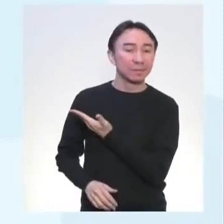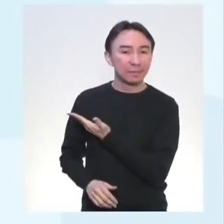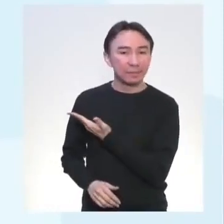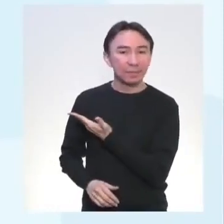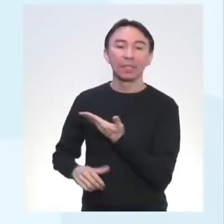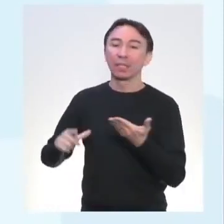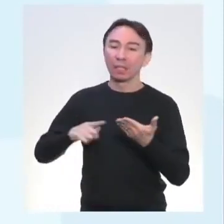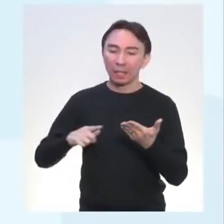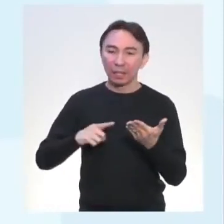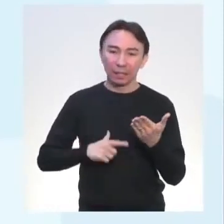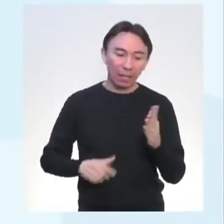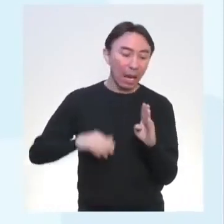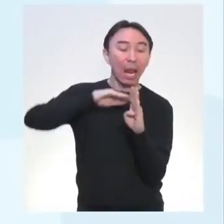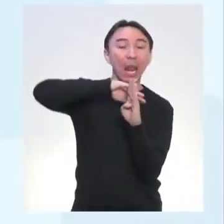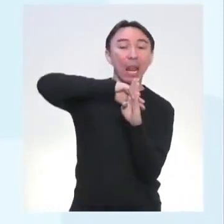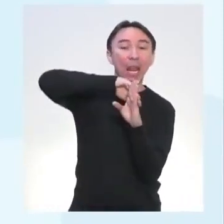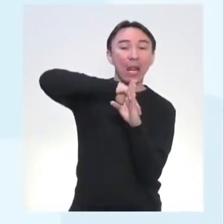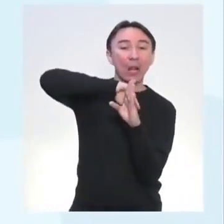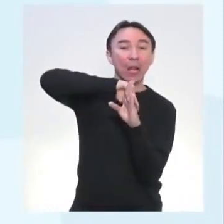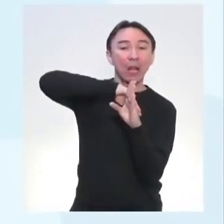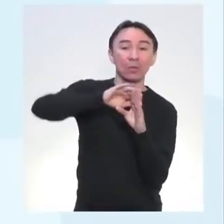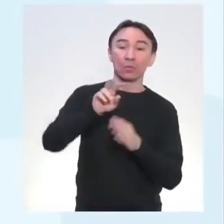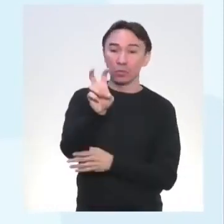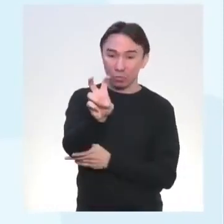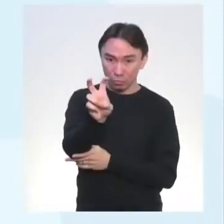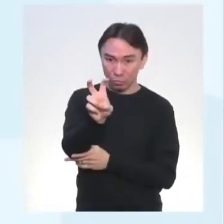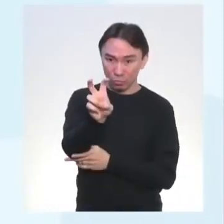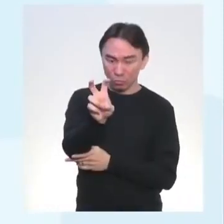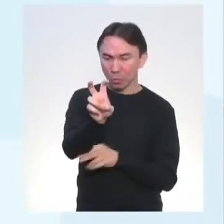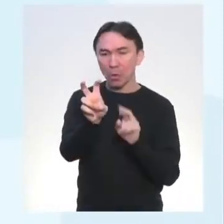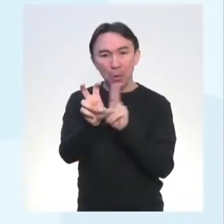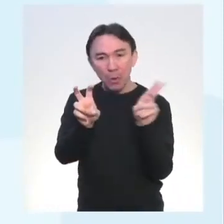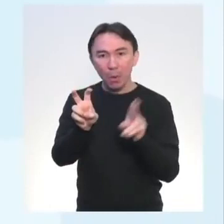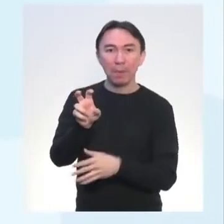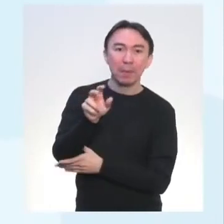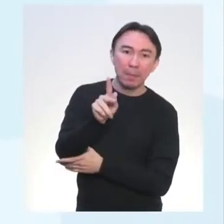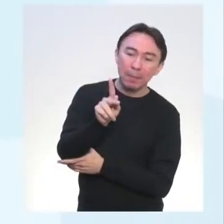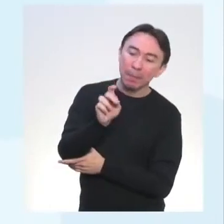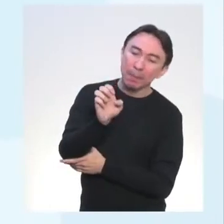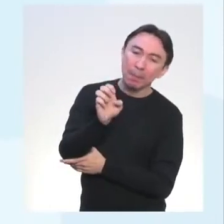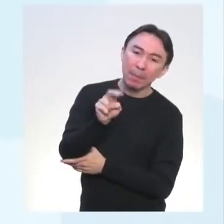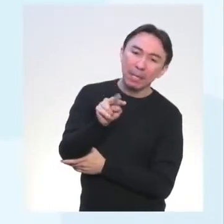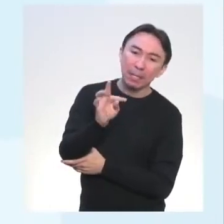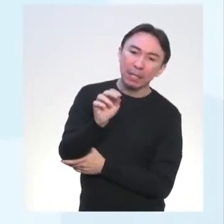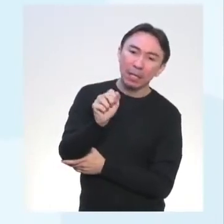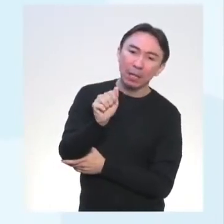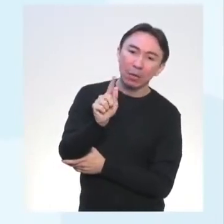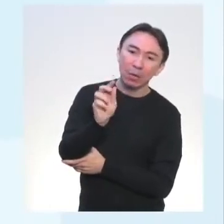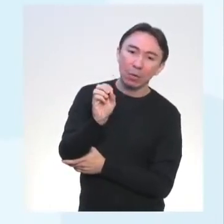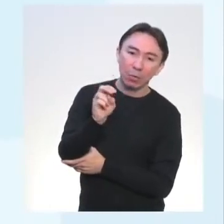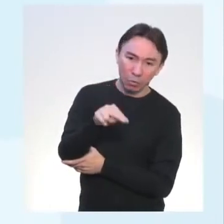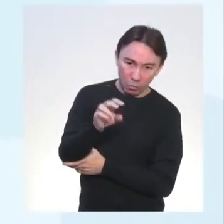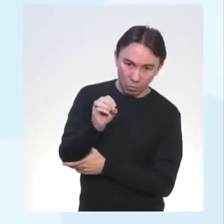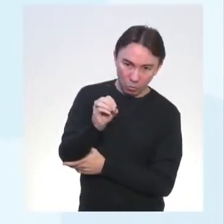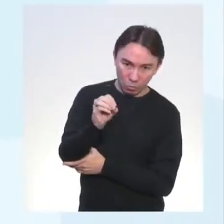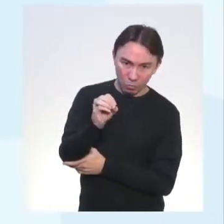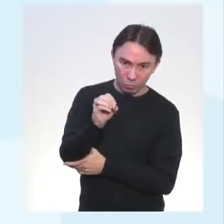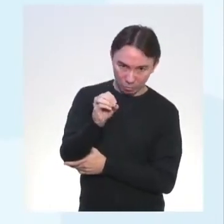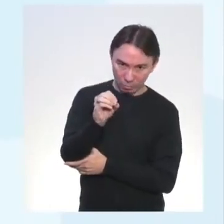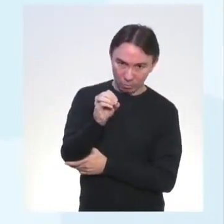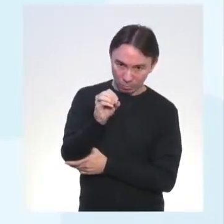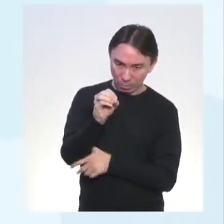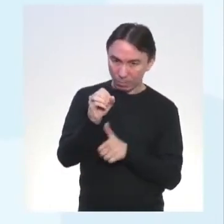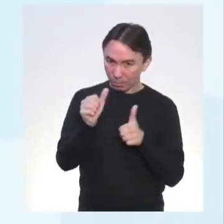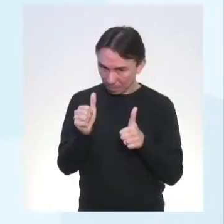5 lados. Nós chamamos essa figura de pentágono, né? É uma figura pentagonal, porque tem 5 lados,